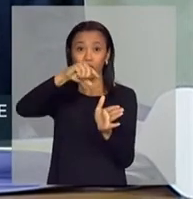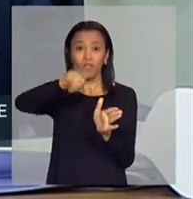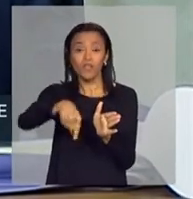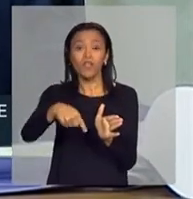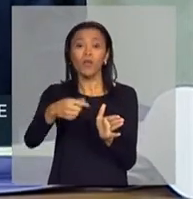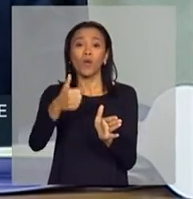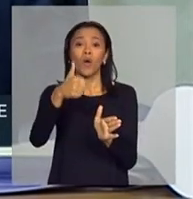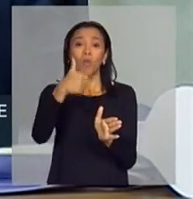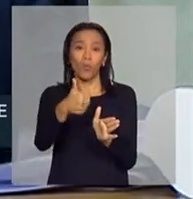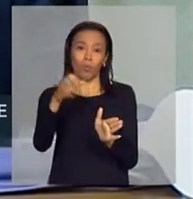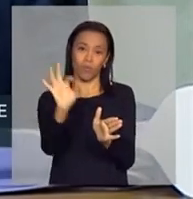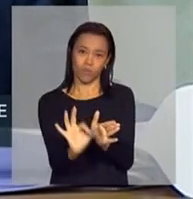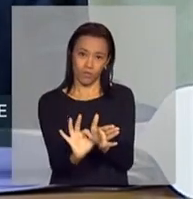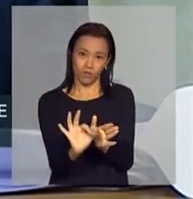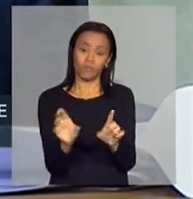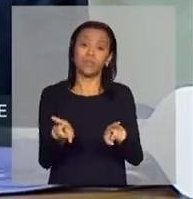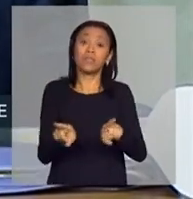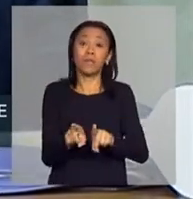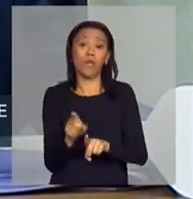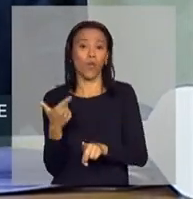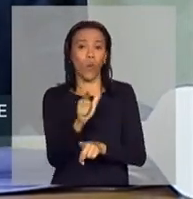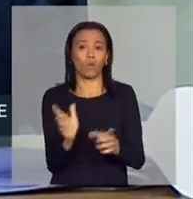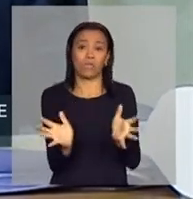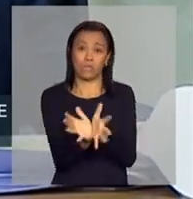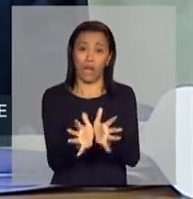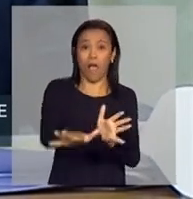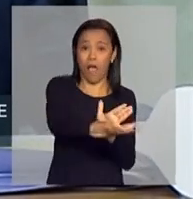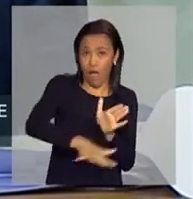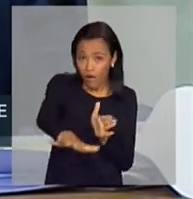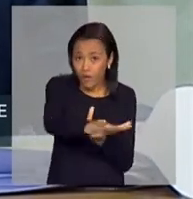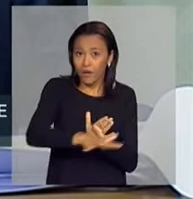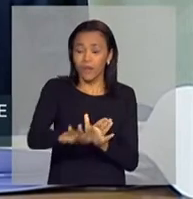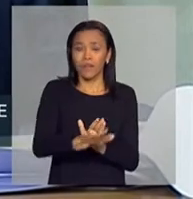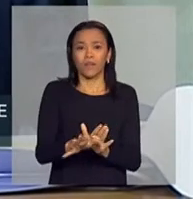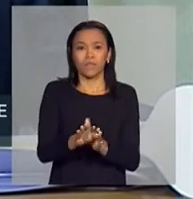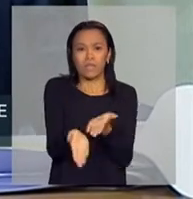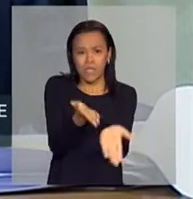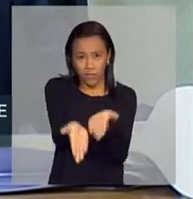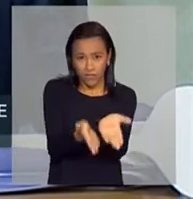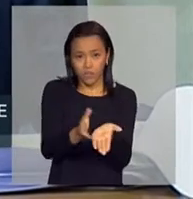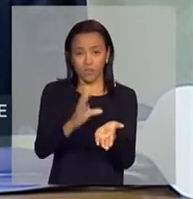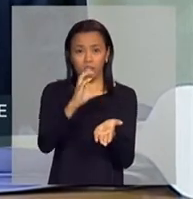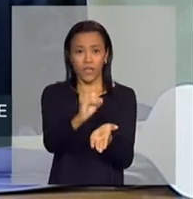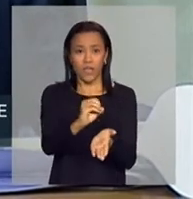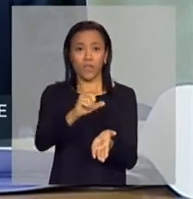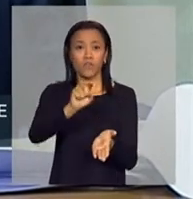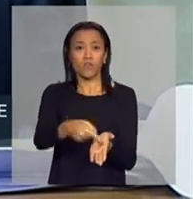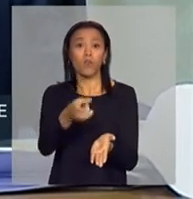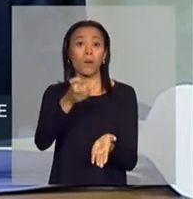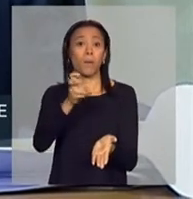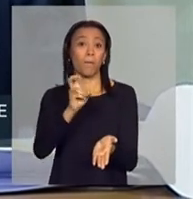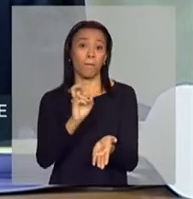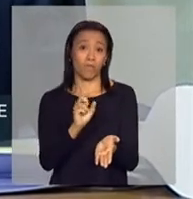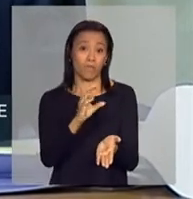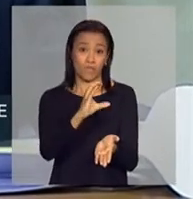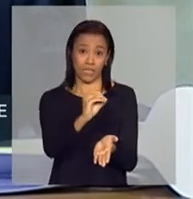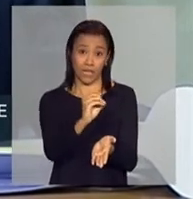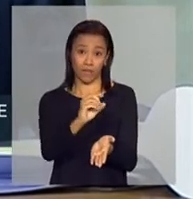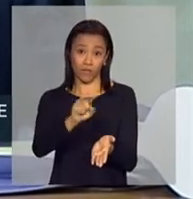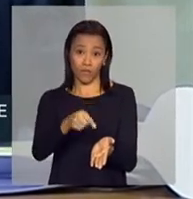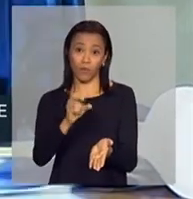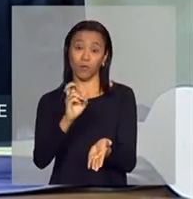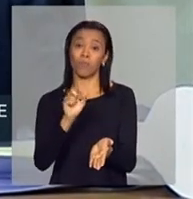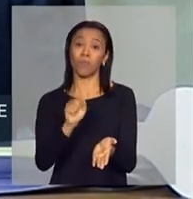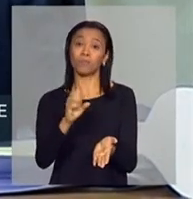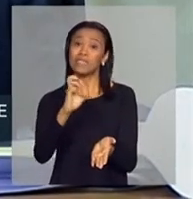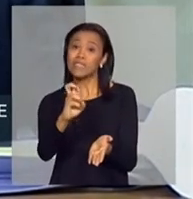e os serviços tiveram um crescimento de zero zero. 15 por cento